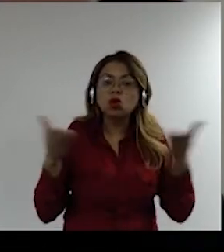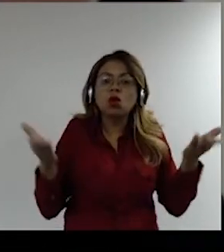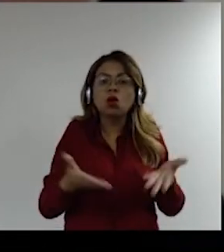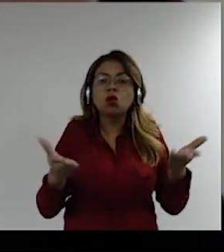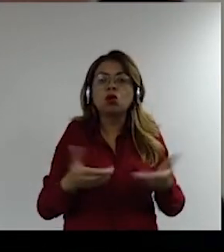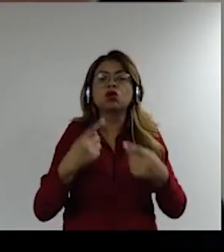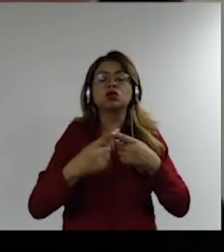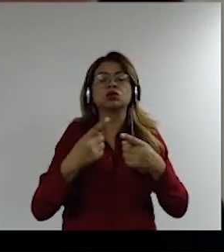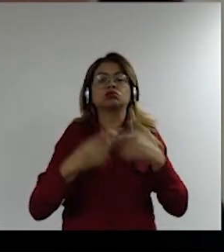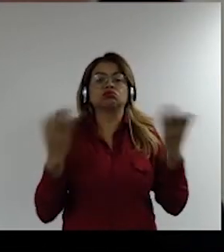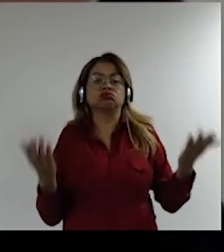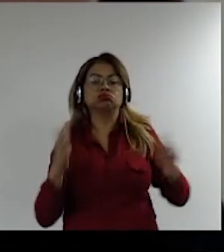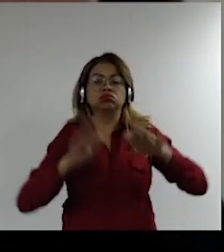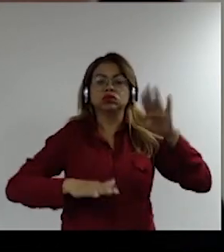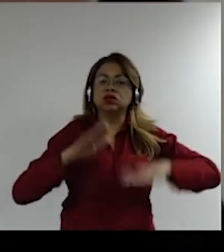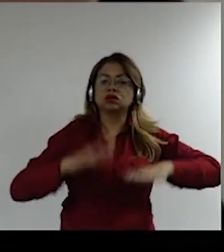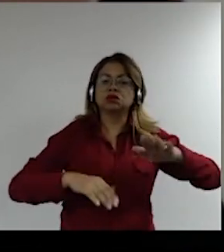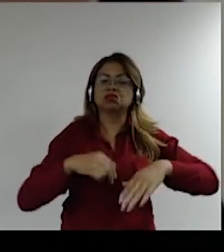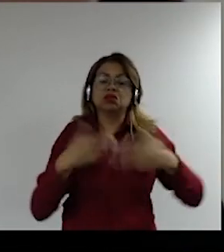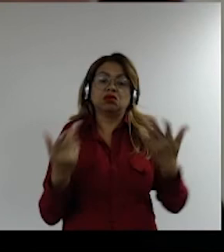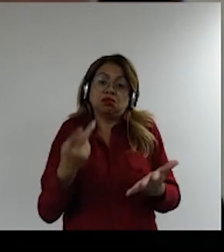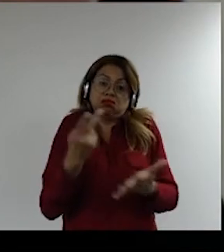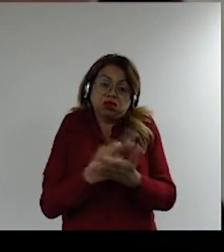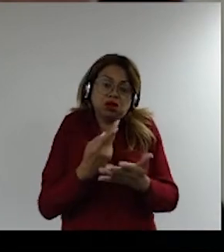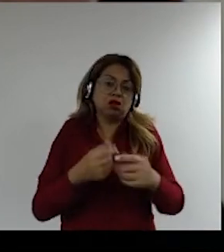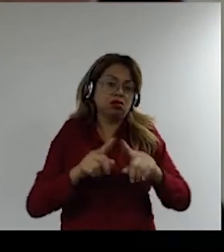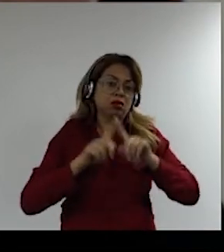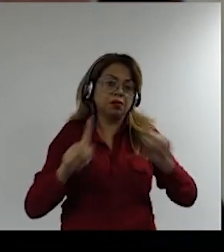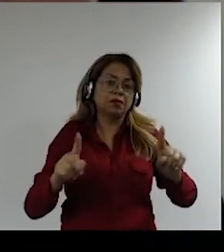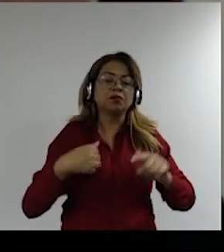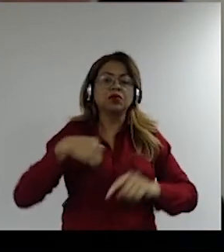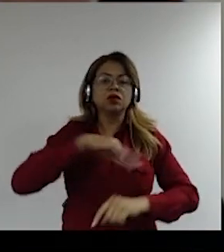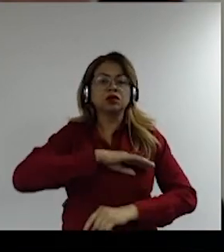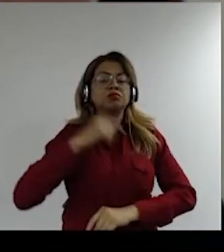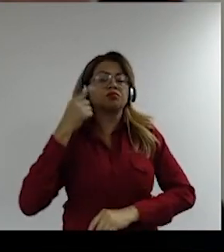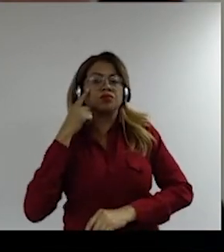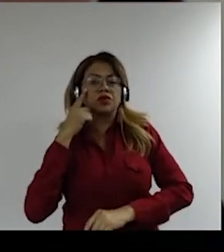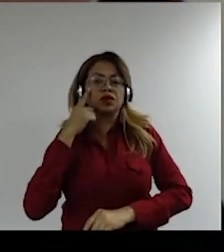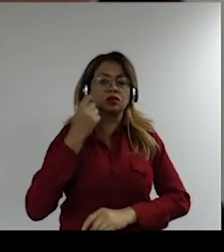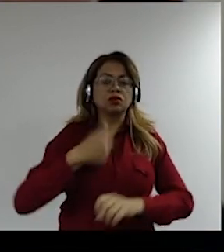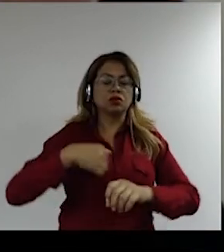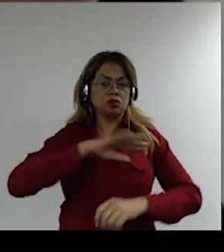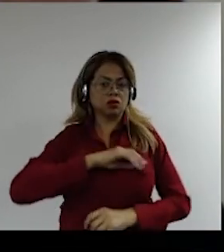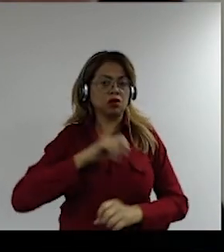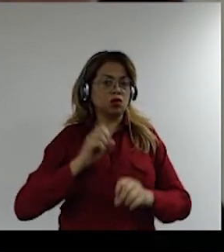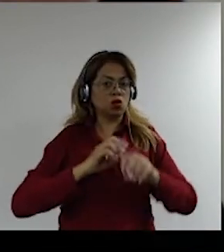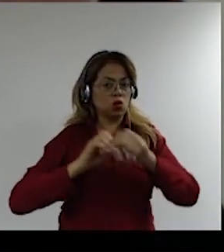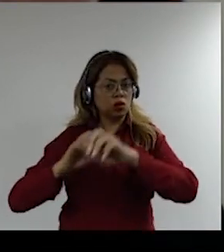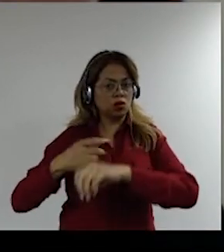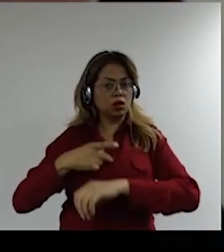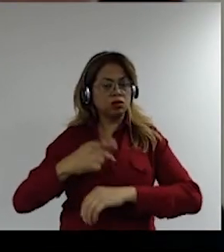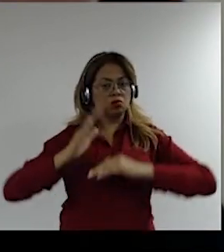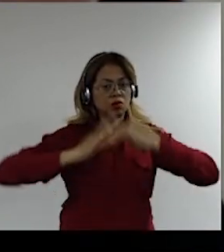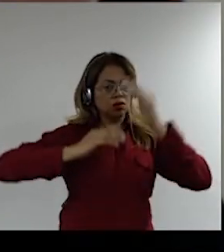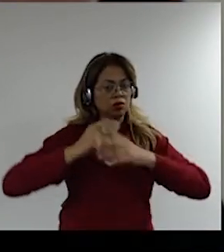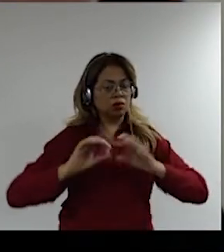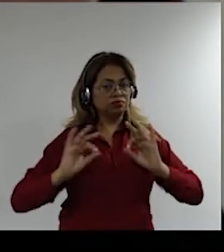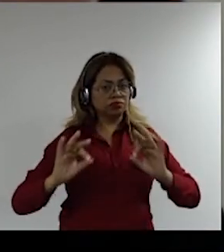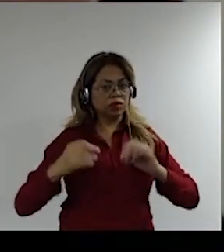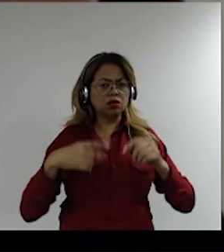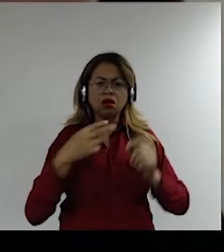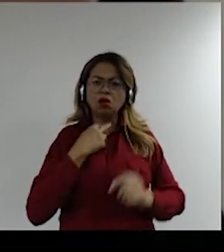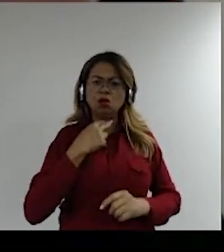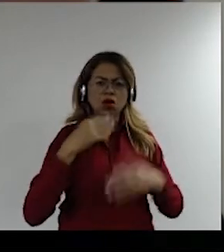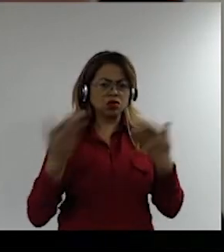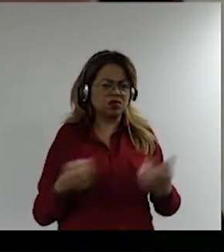fatores preponderantes que eu vejo é que quando nós temos uma educação de qualidade, você não pode exigir